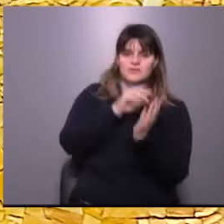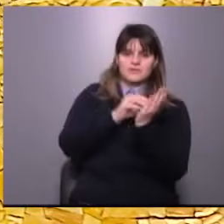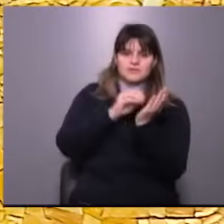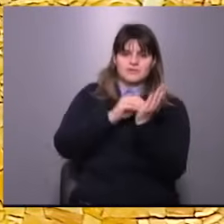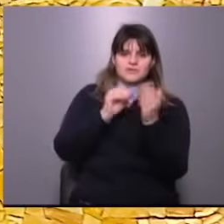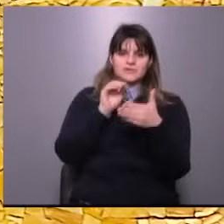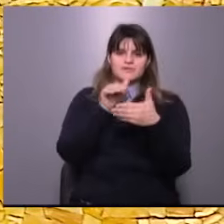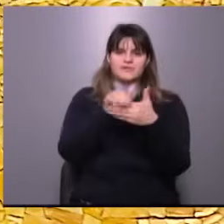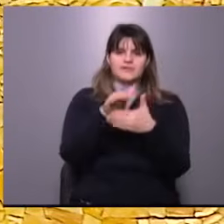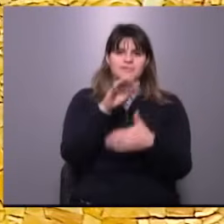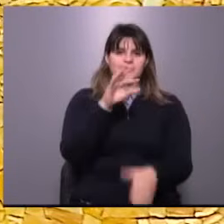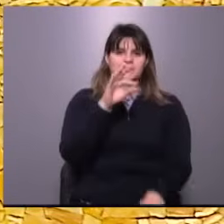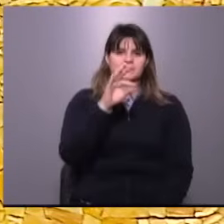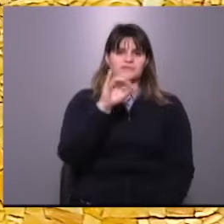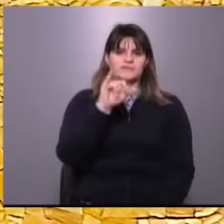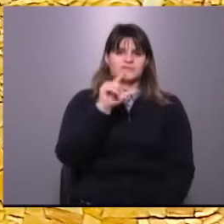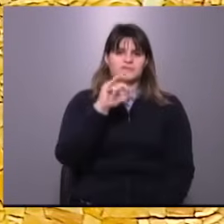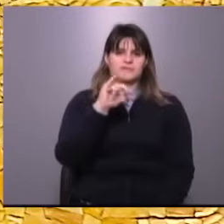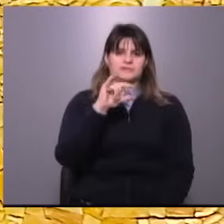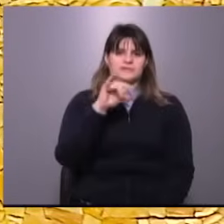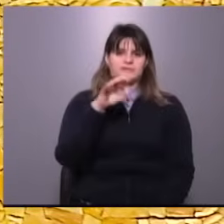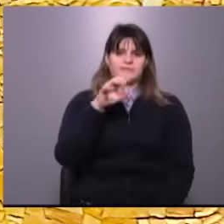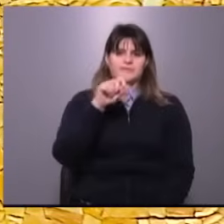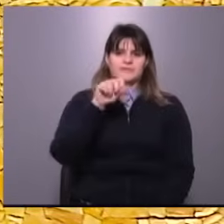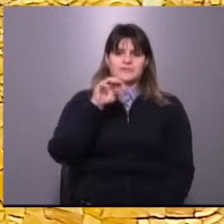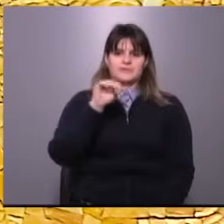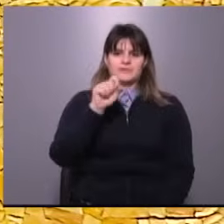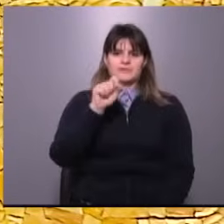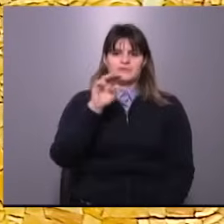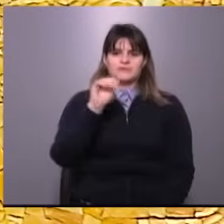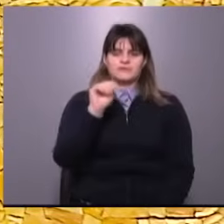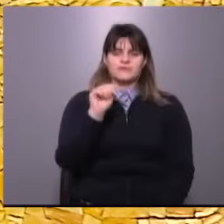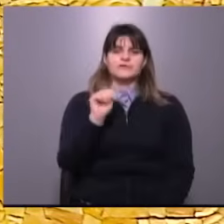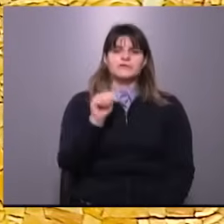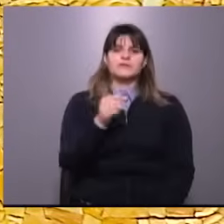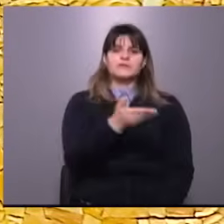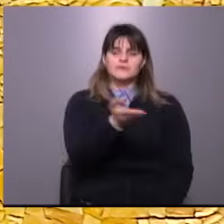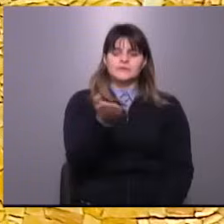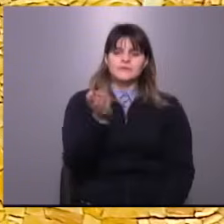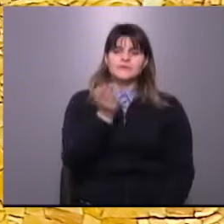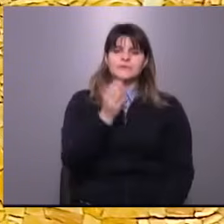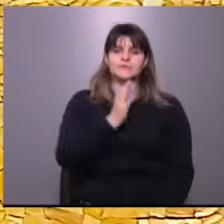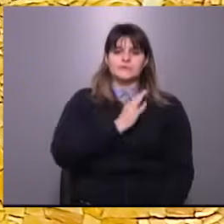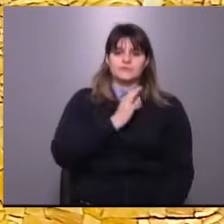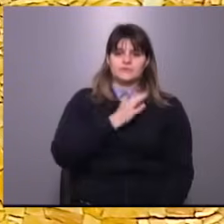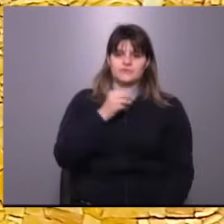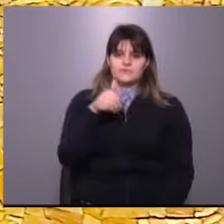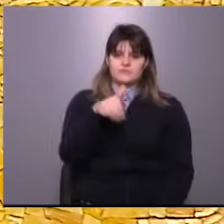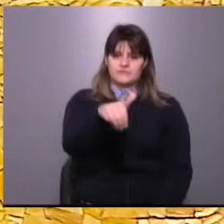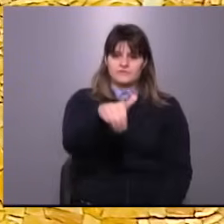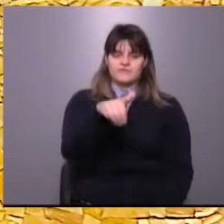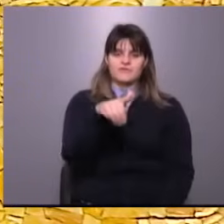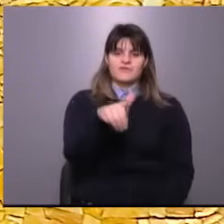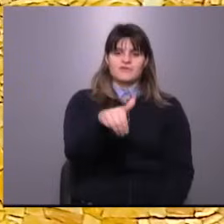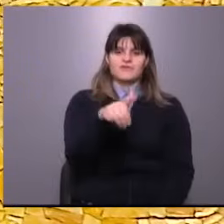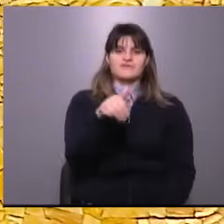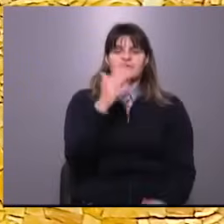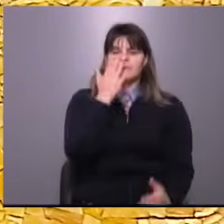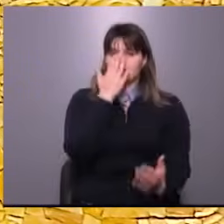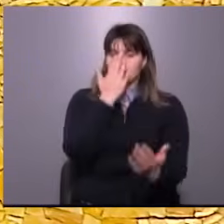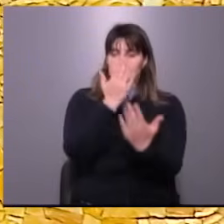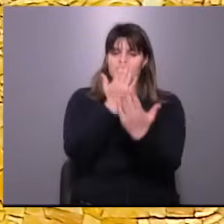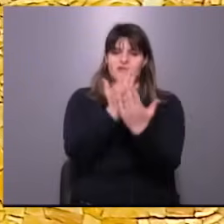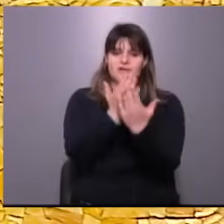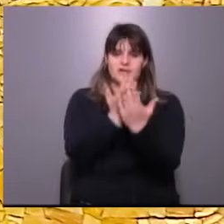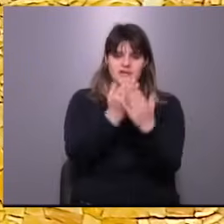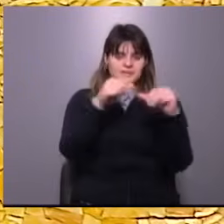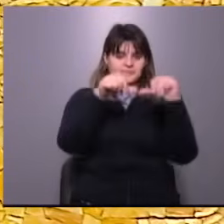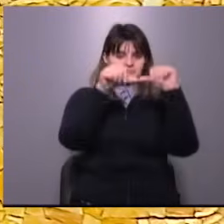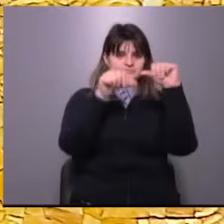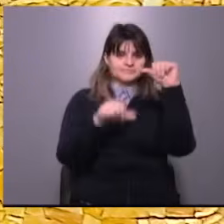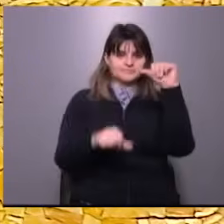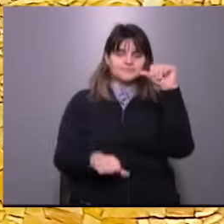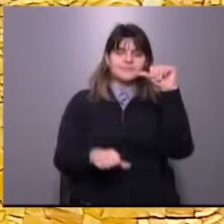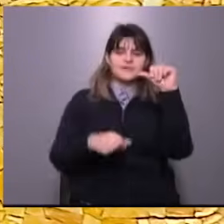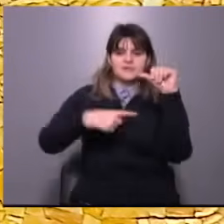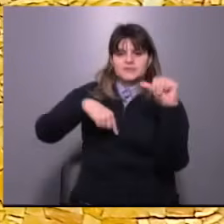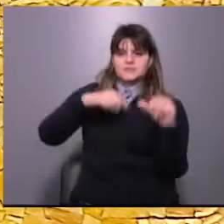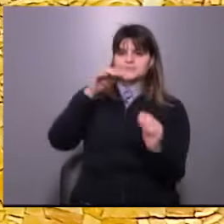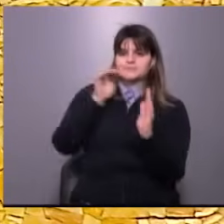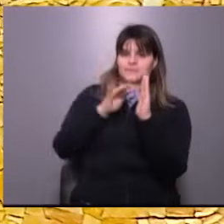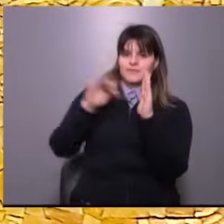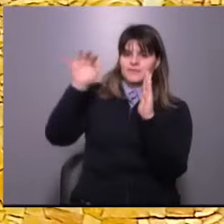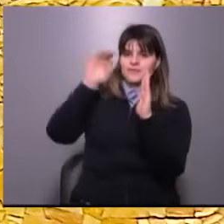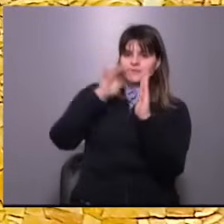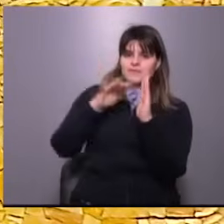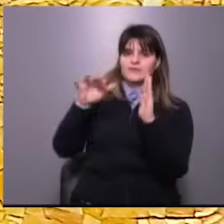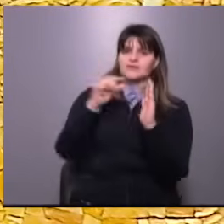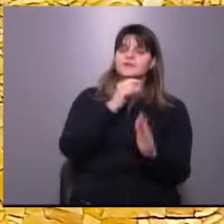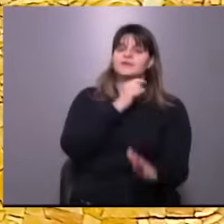aos filipenses. Alegrai-vos sempre no Senhor, alegrai-vos porque o Senhor está a chegar. É com estas palavras